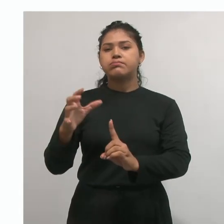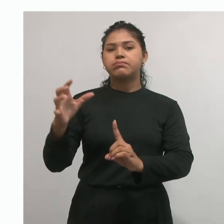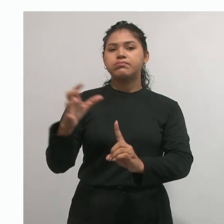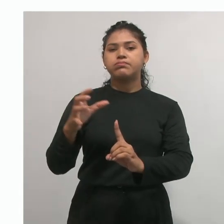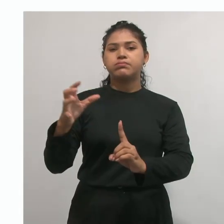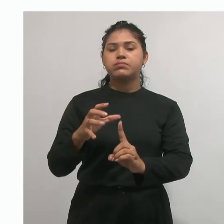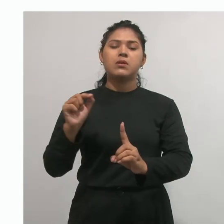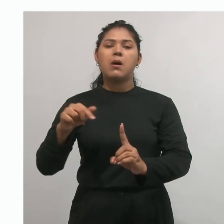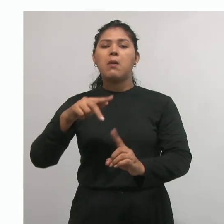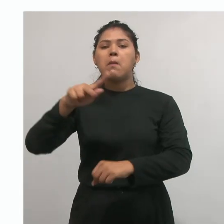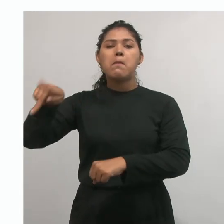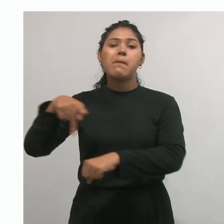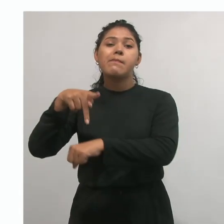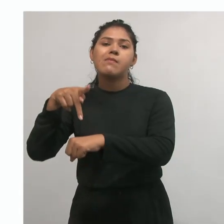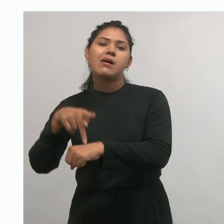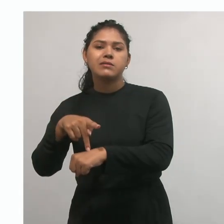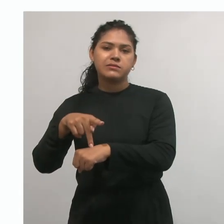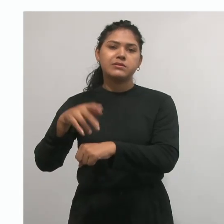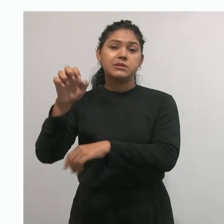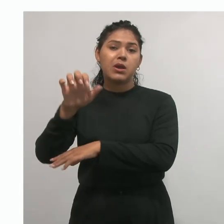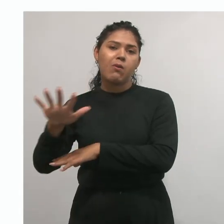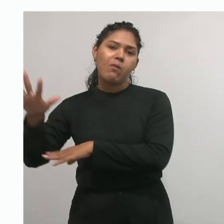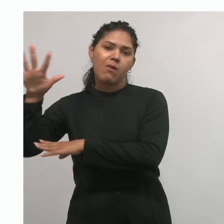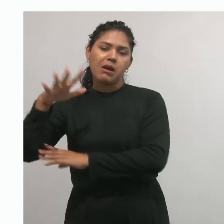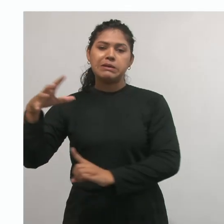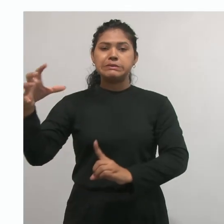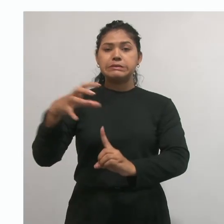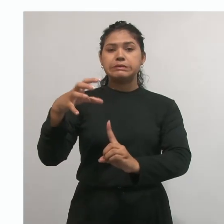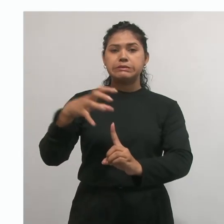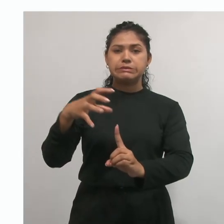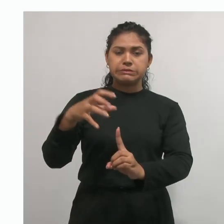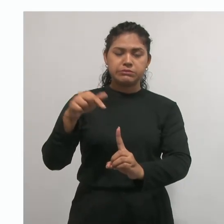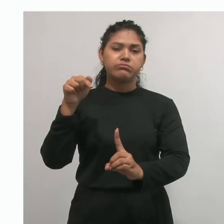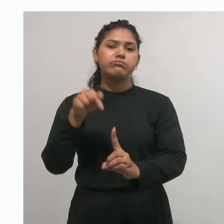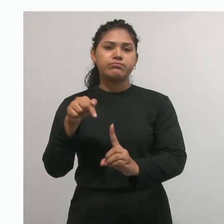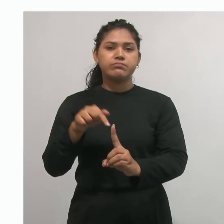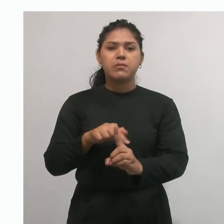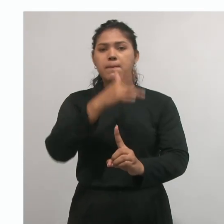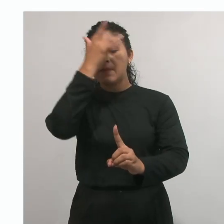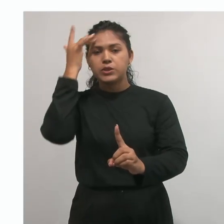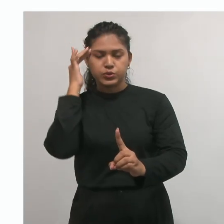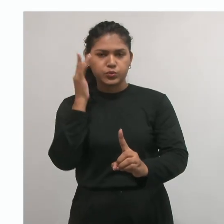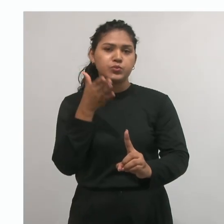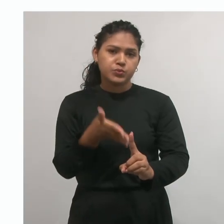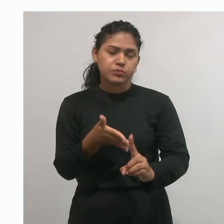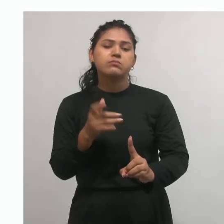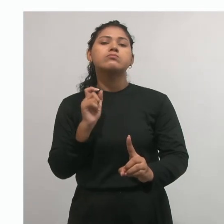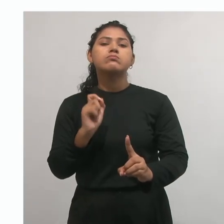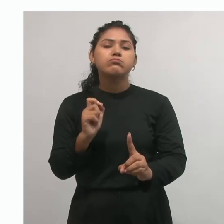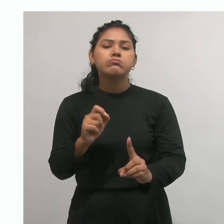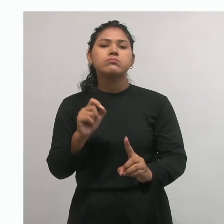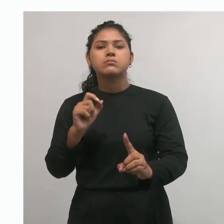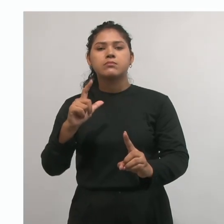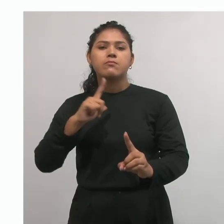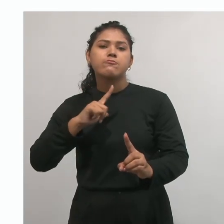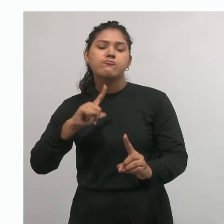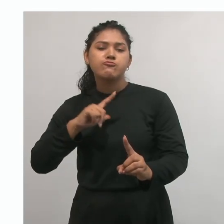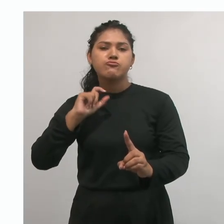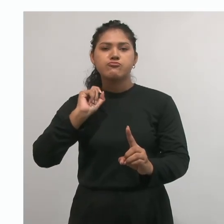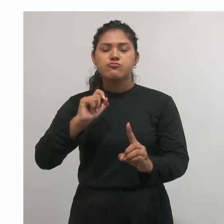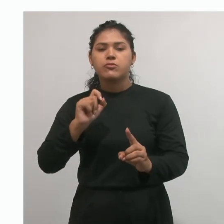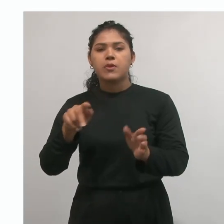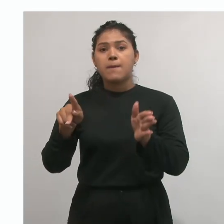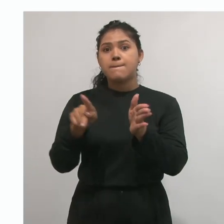imperialismo, né, pelos países colonizadores de raça, a colonização do poder sendo fundante